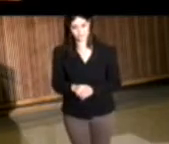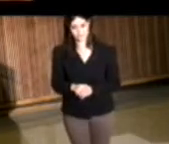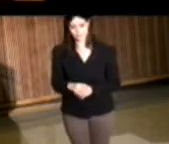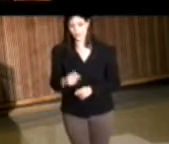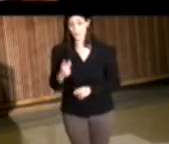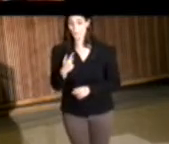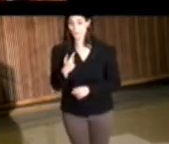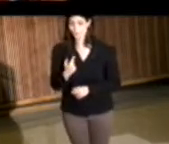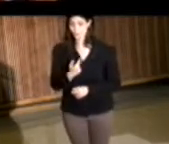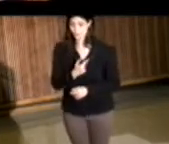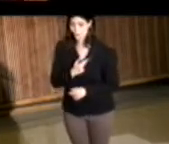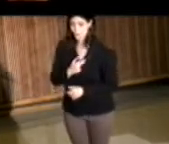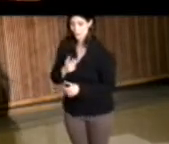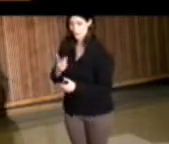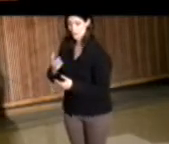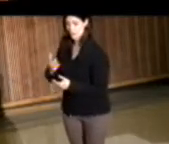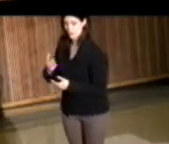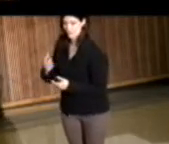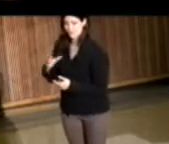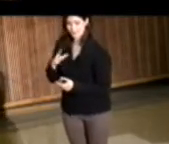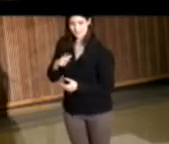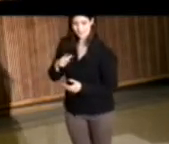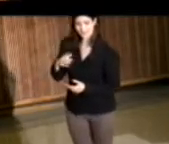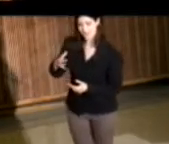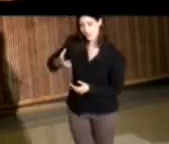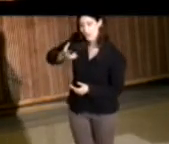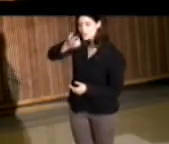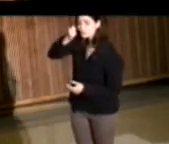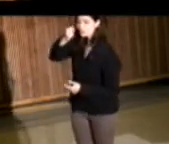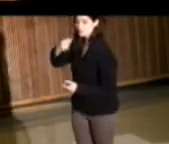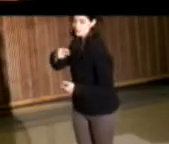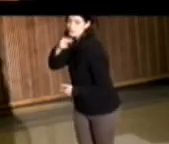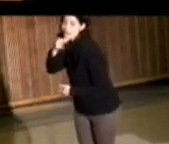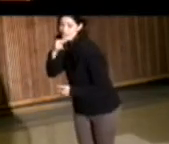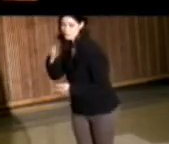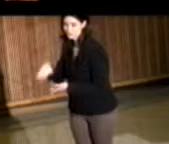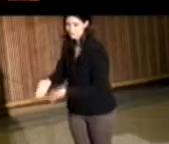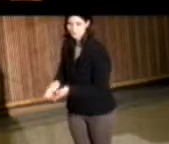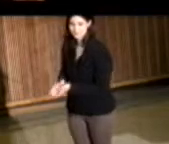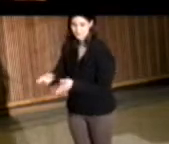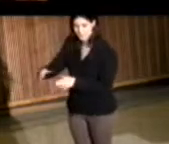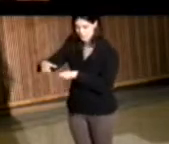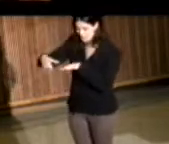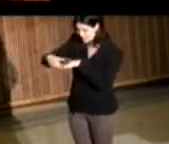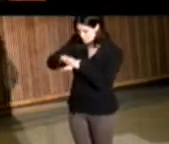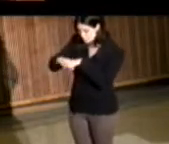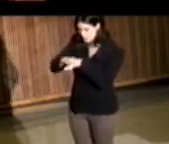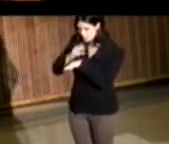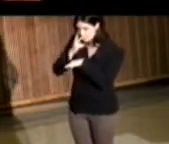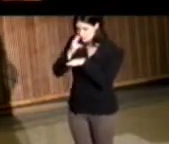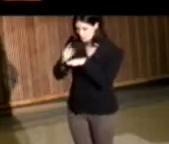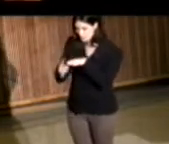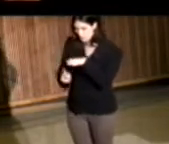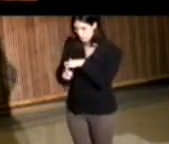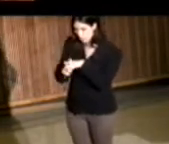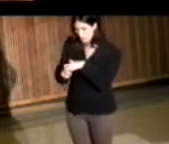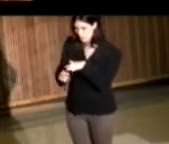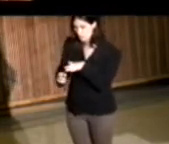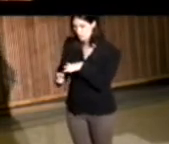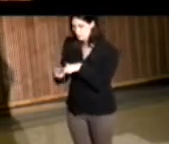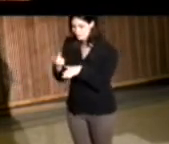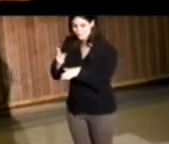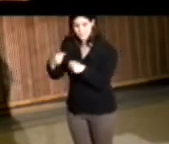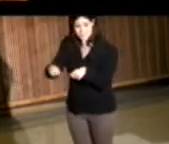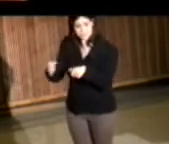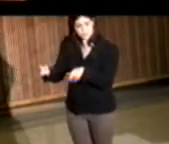pastor. E o neto precisava de um tênis. E tinha furado o sapato desse pastor.